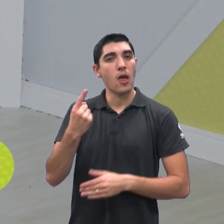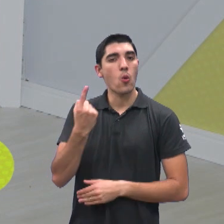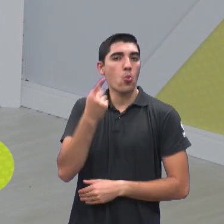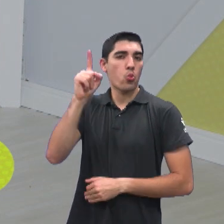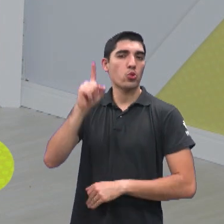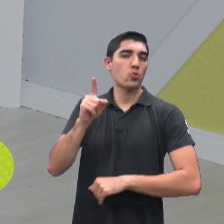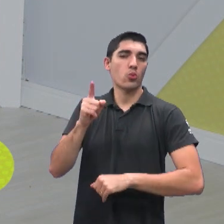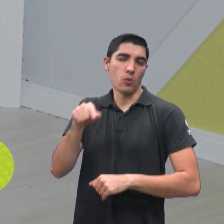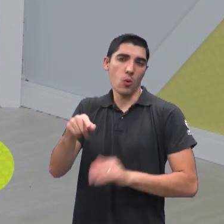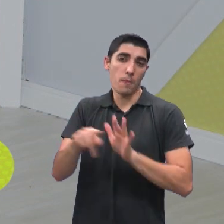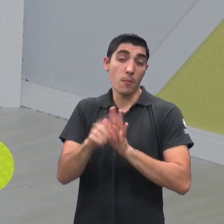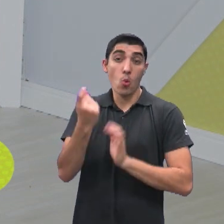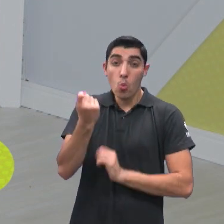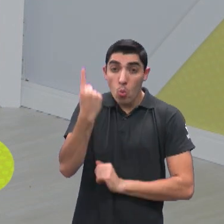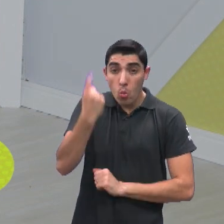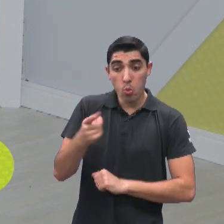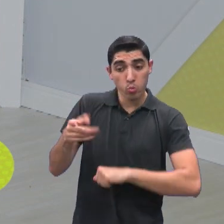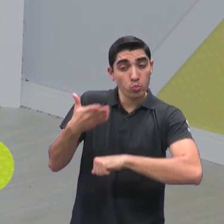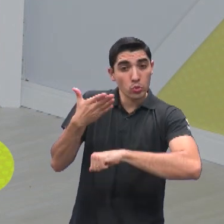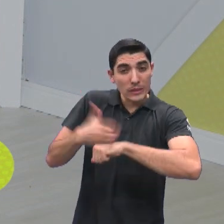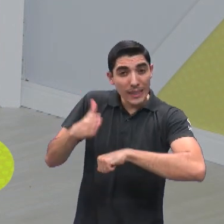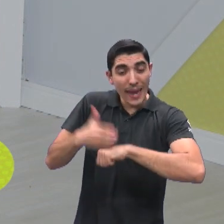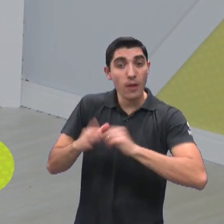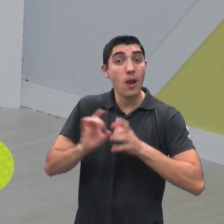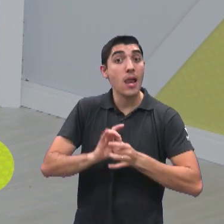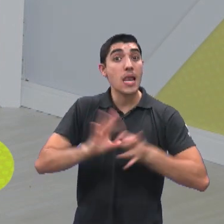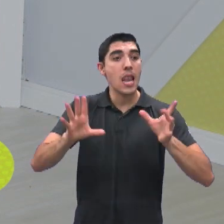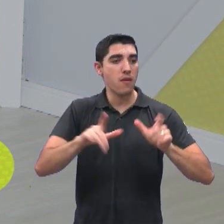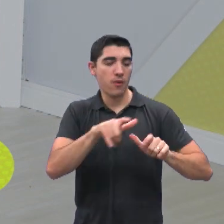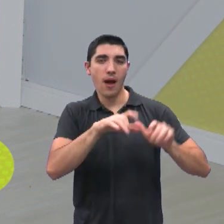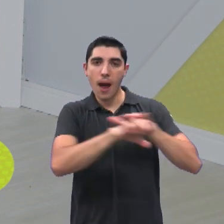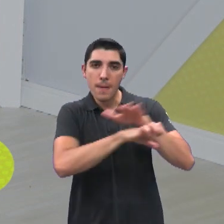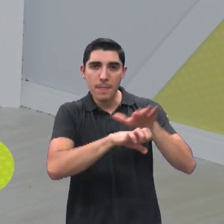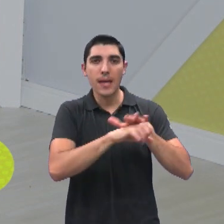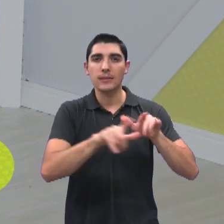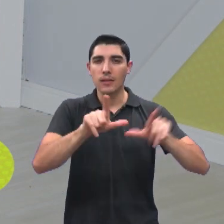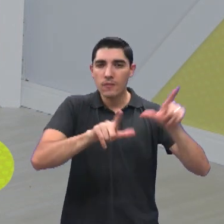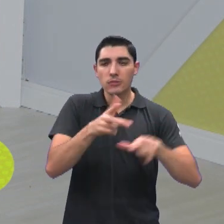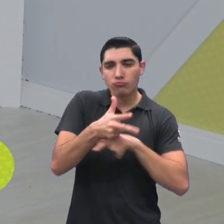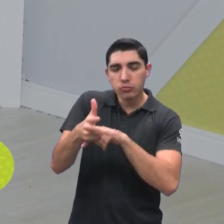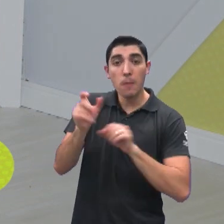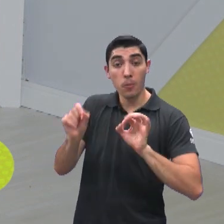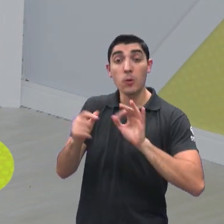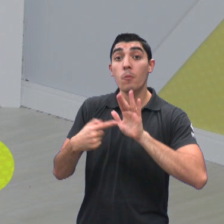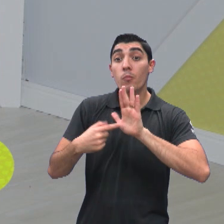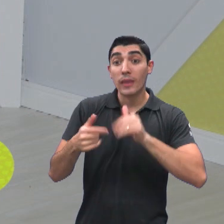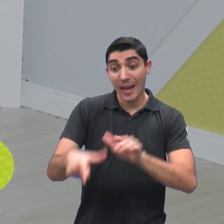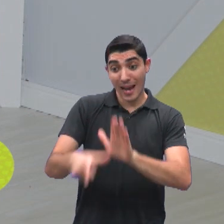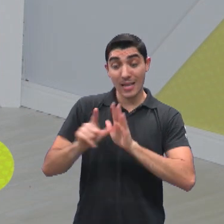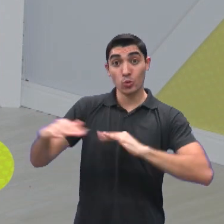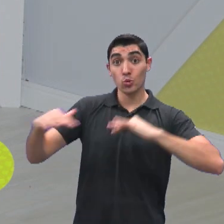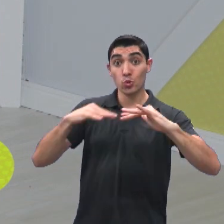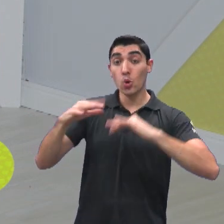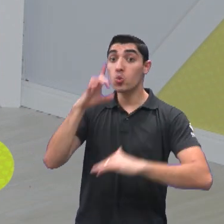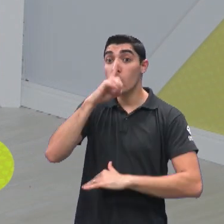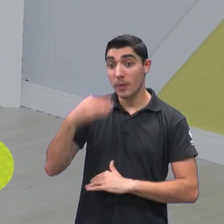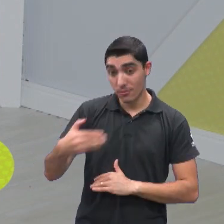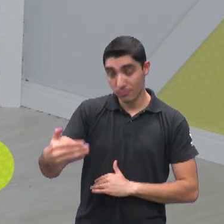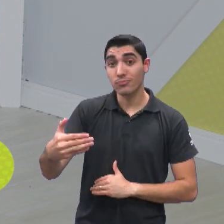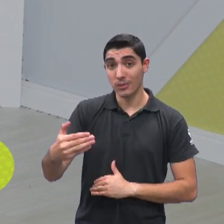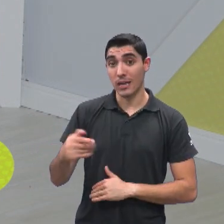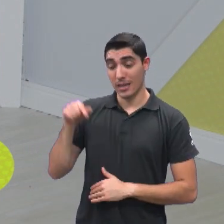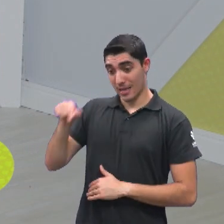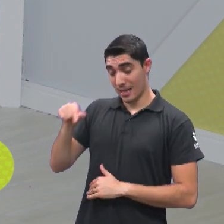imprensa antes da estreia do São José na Copa Paulista, que será no próximo domingo, 3 da tarde, no estádio Martins Pereira contra o